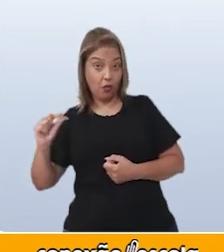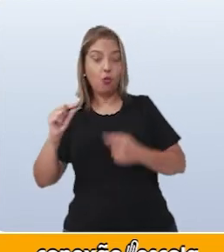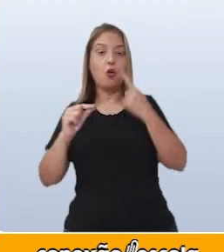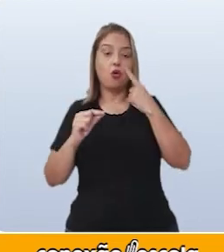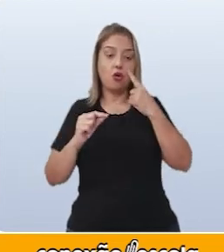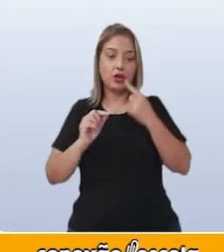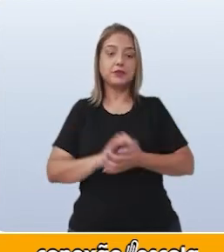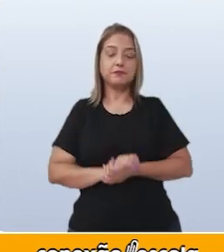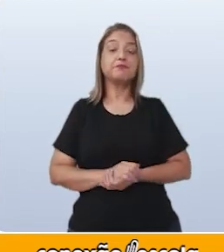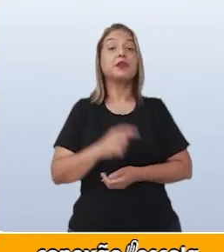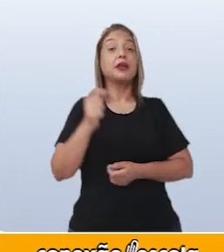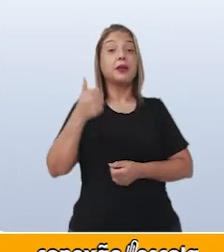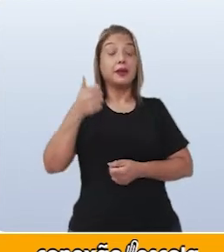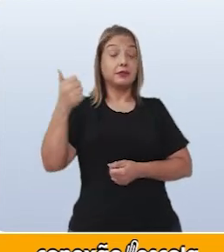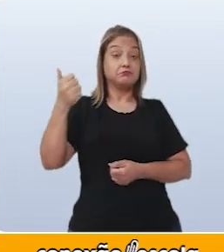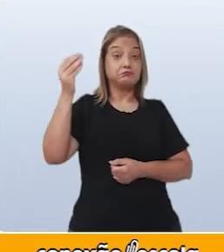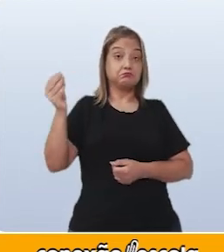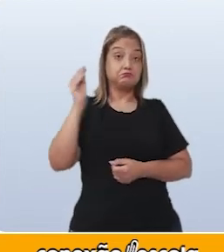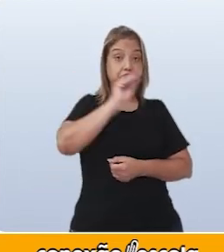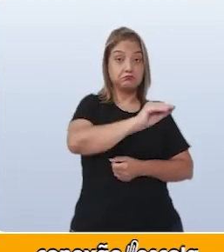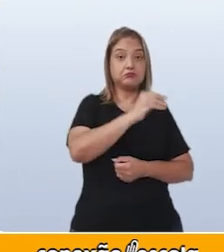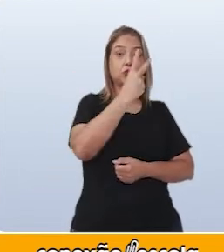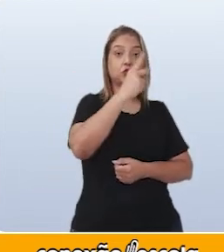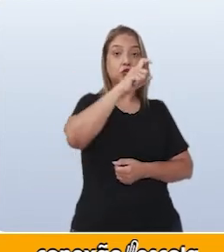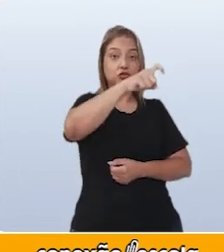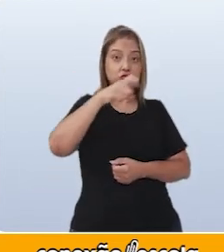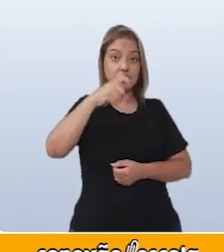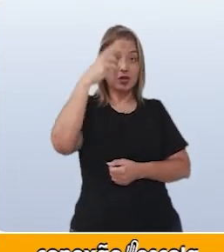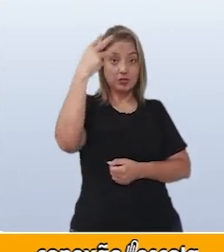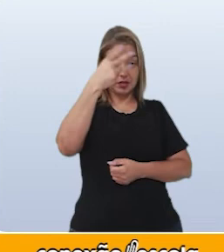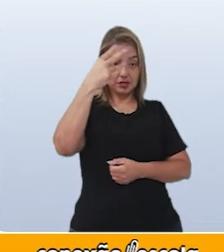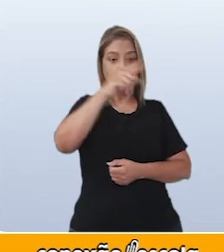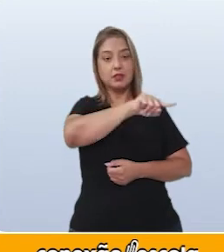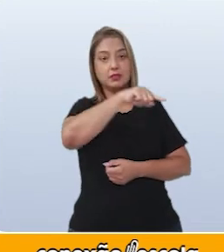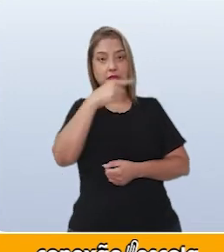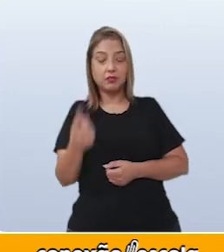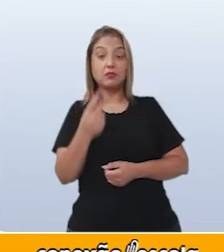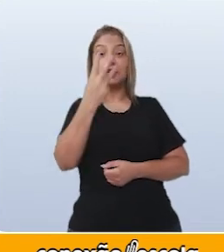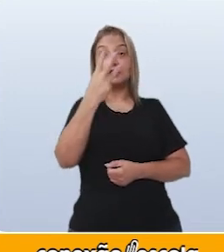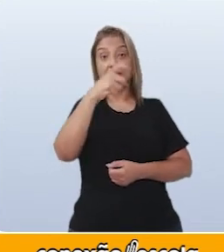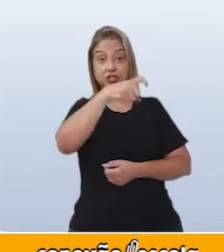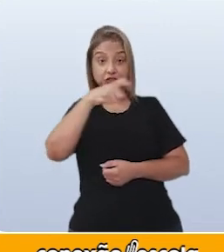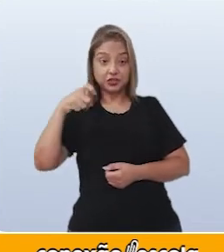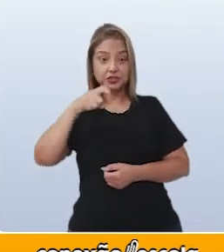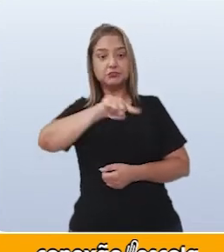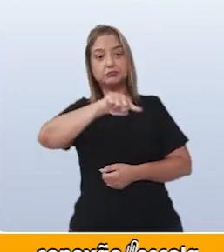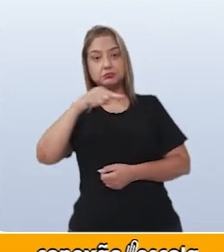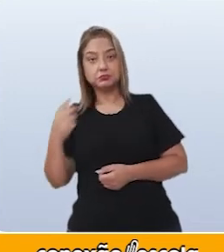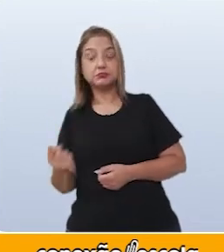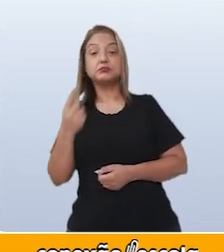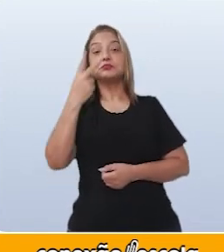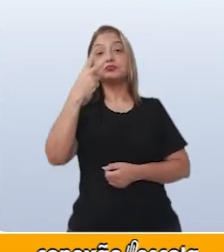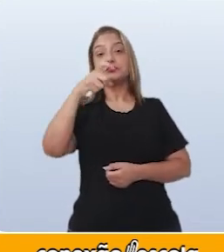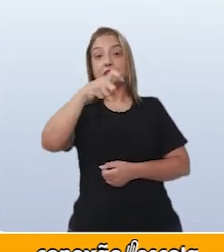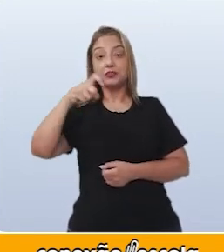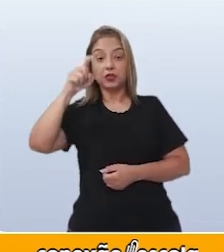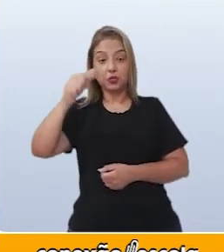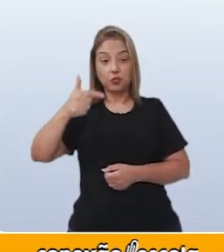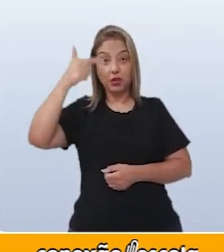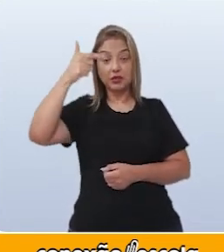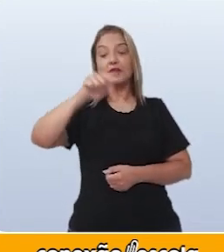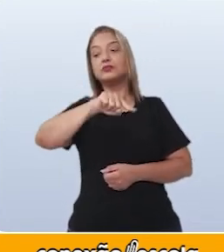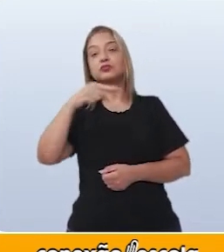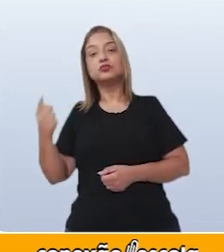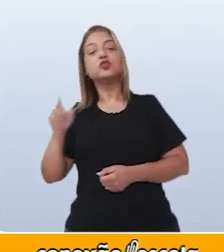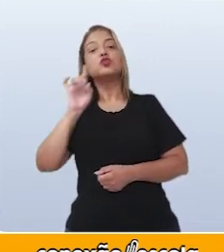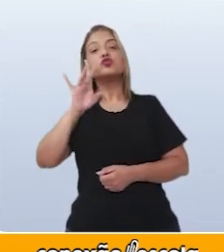cubo, depois o termo que tem x ao quadrado, depois o termo que tem x e o termo que tem um número